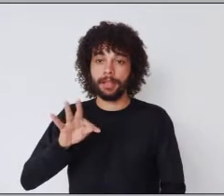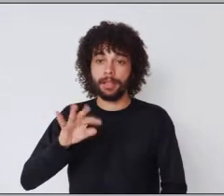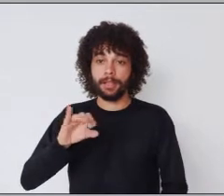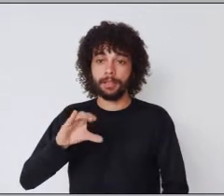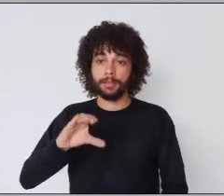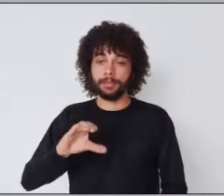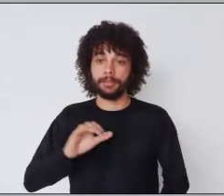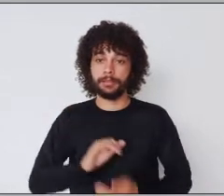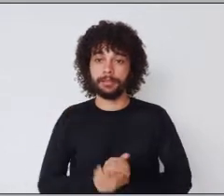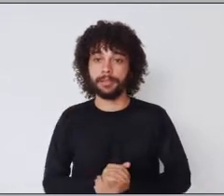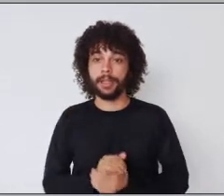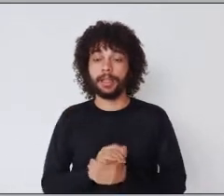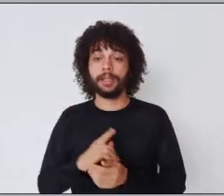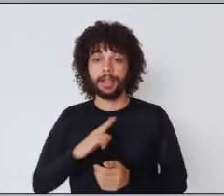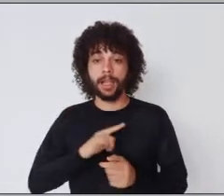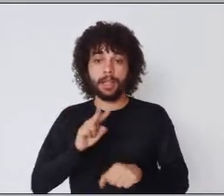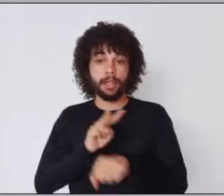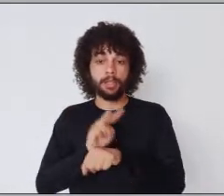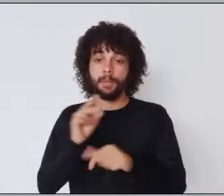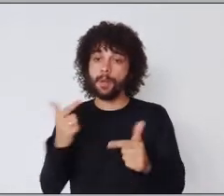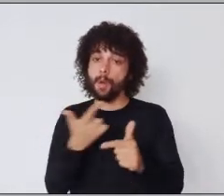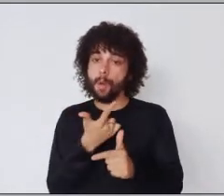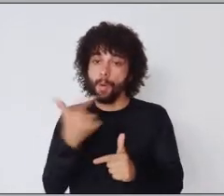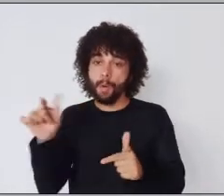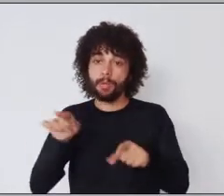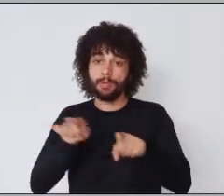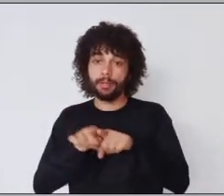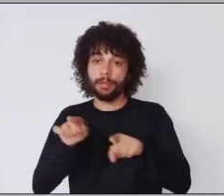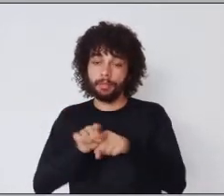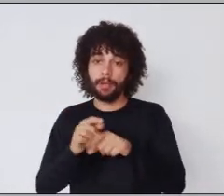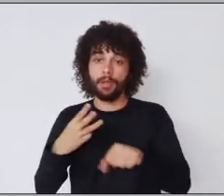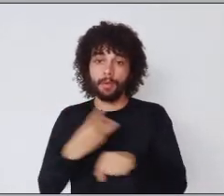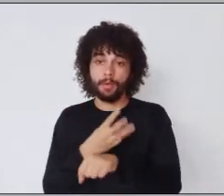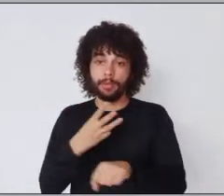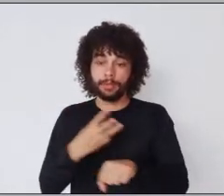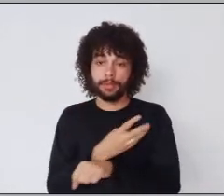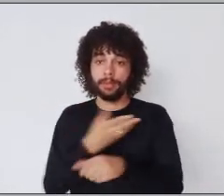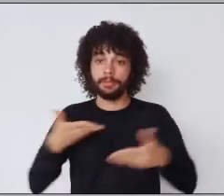Destaco ainda outros canais de atendimento do CETIC, como o WhatsApp do CETIC,